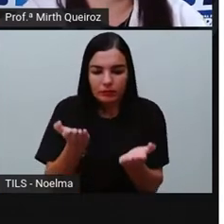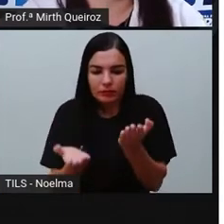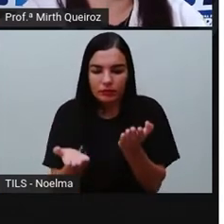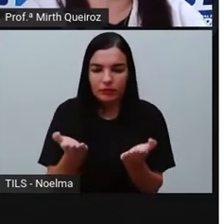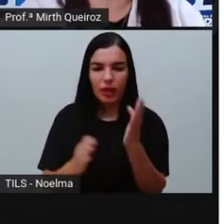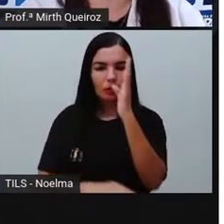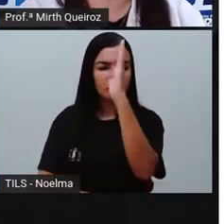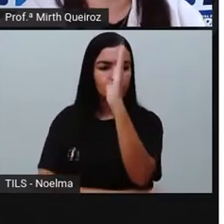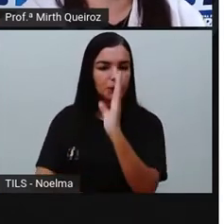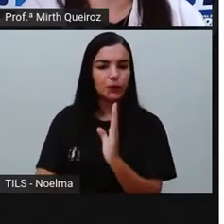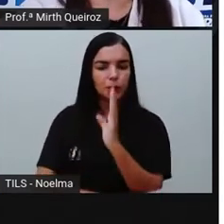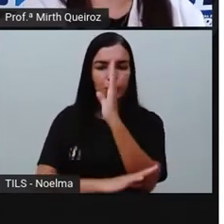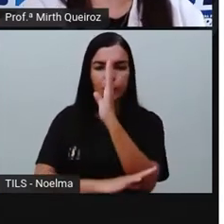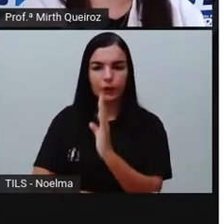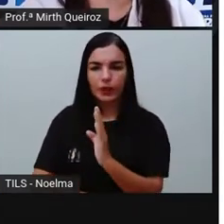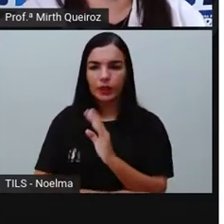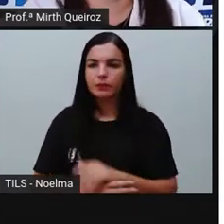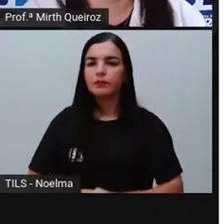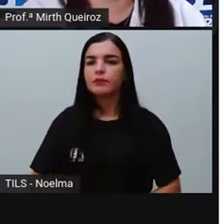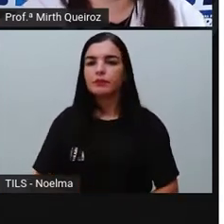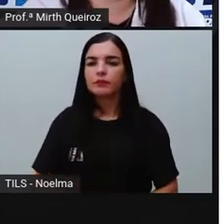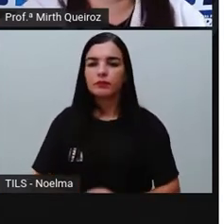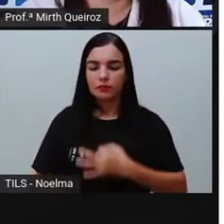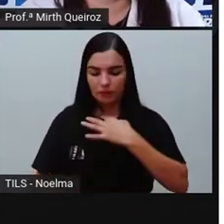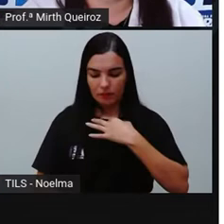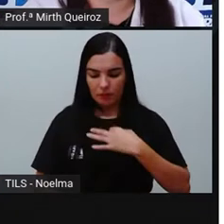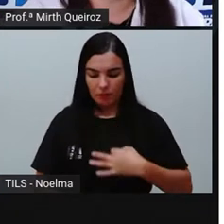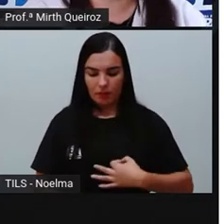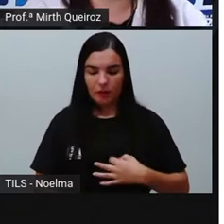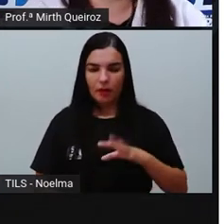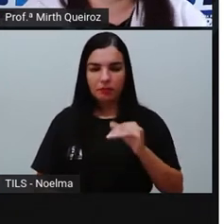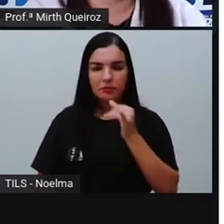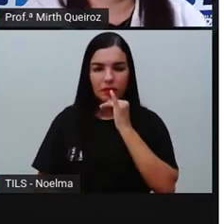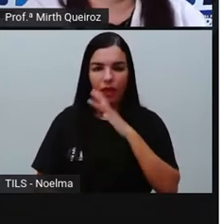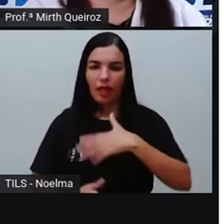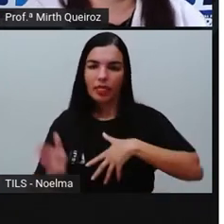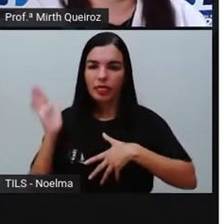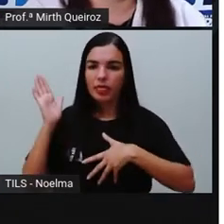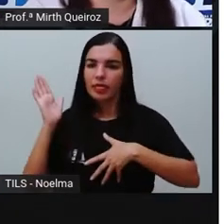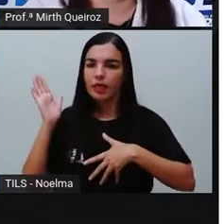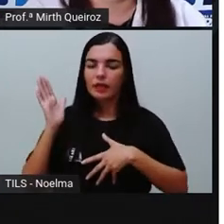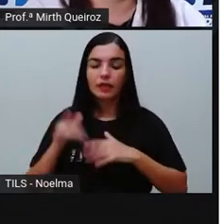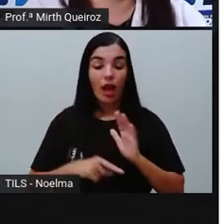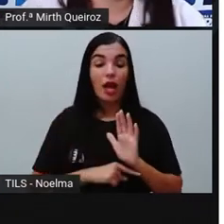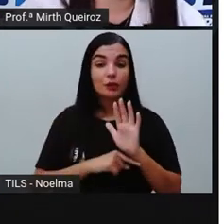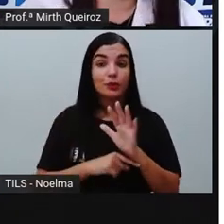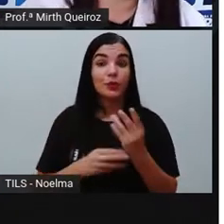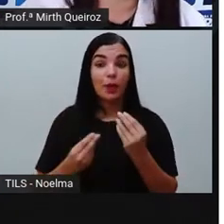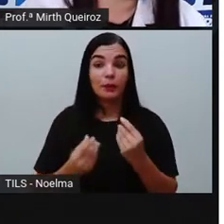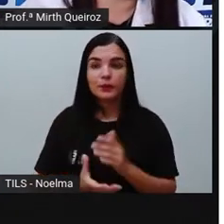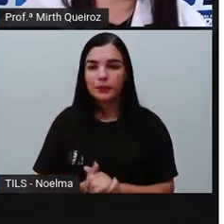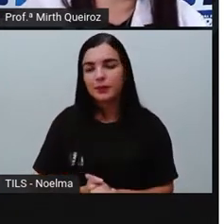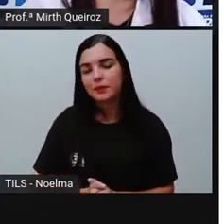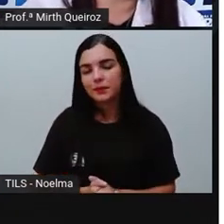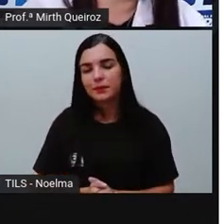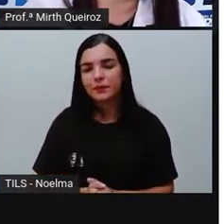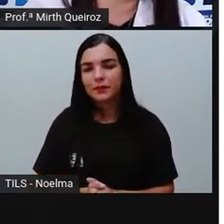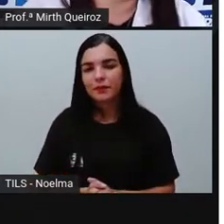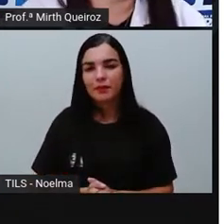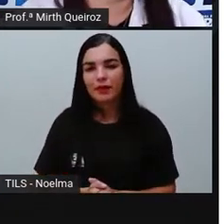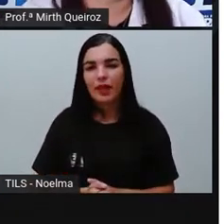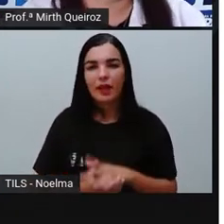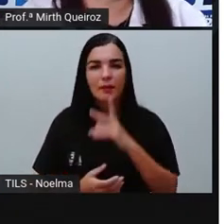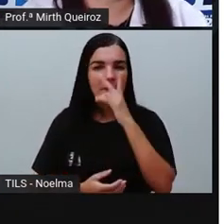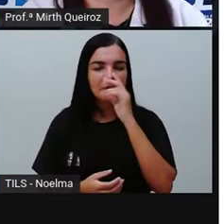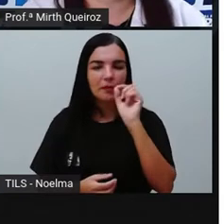isso, a questão da postura, do equilíbrio, a dança, por exemplo, ajuda muito em relação a isso. Crianças aí que gostam de fazer